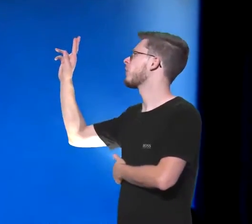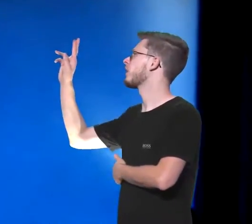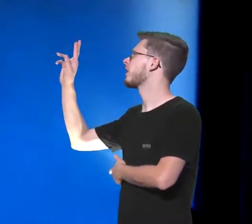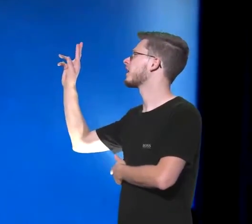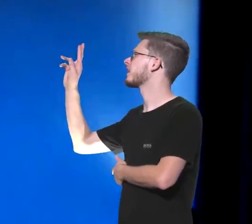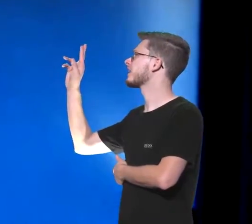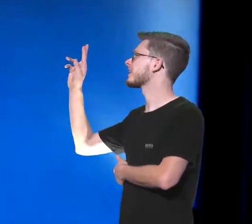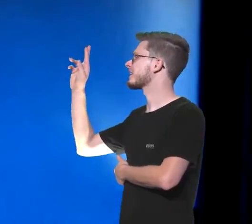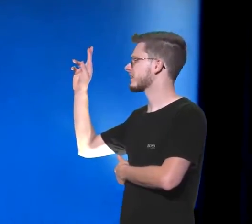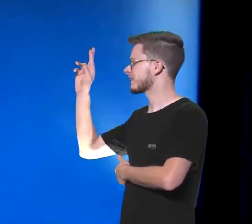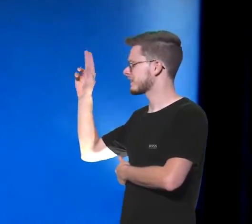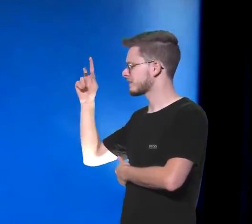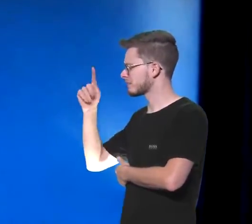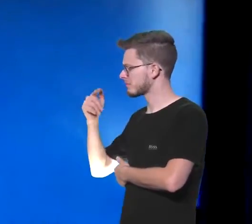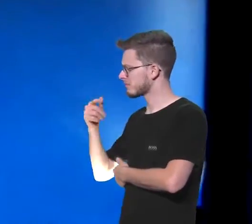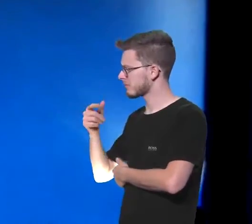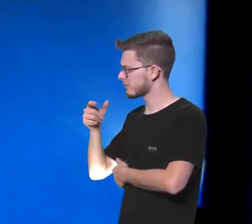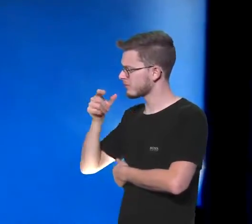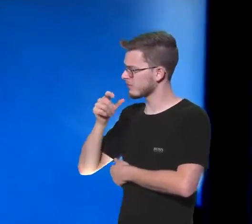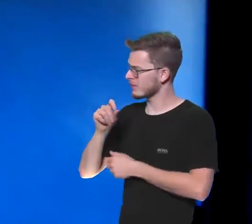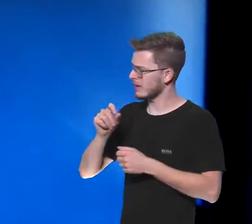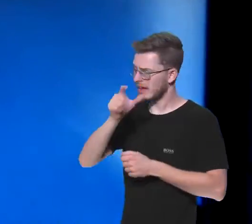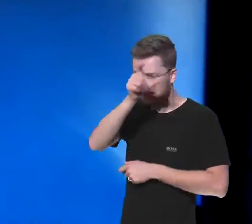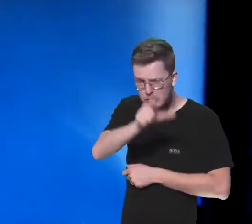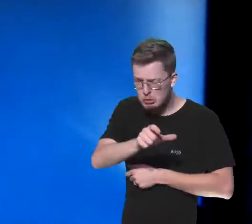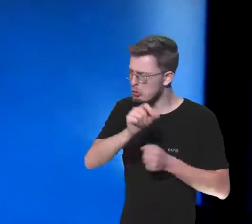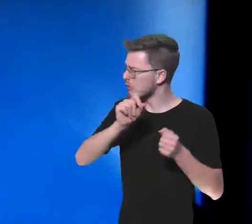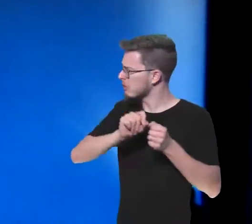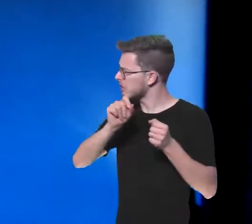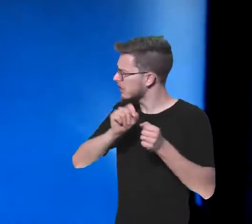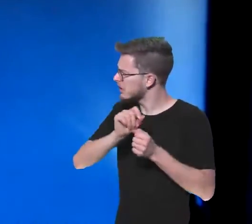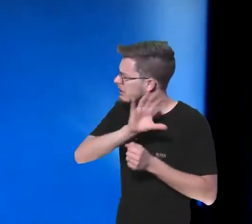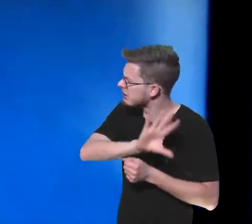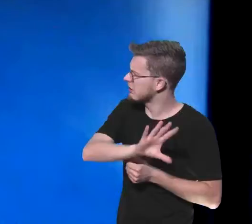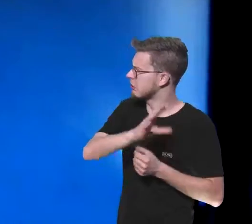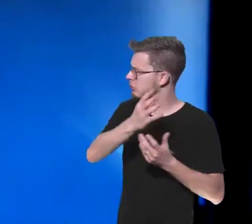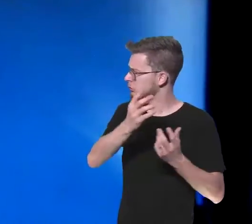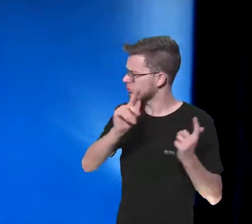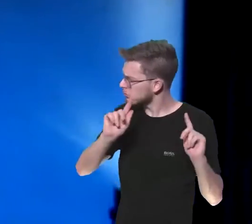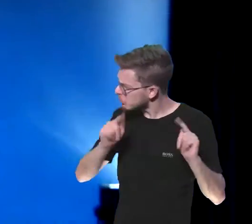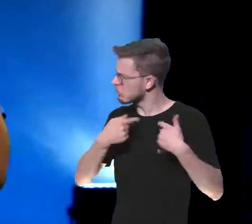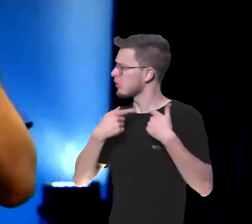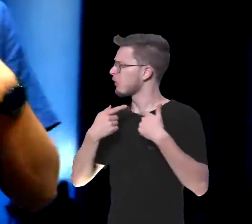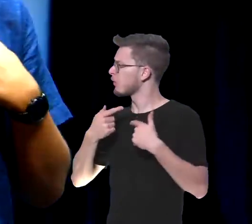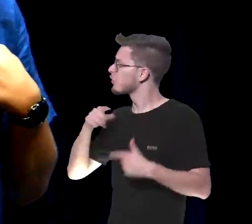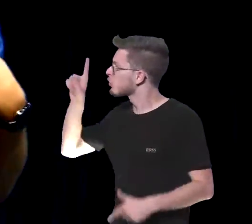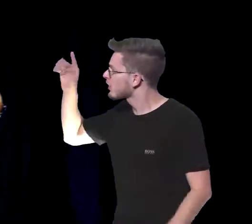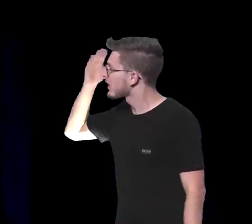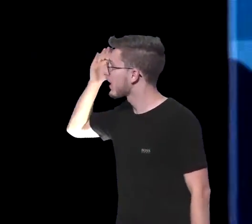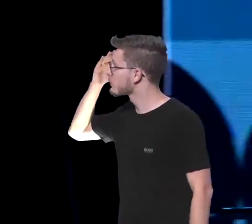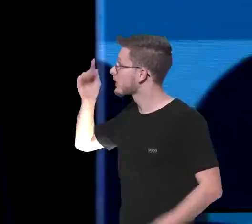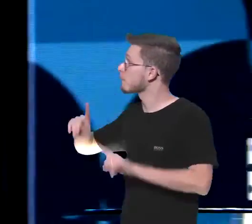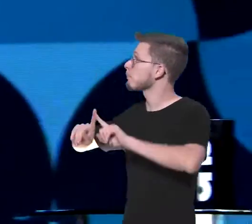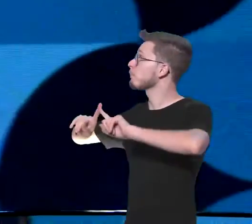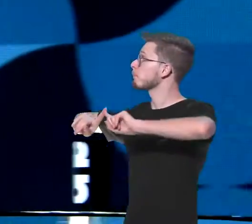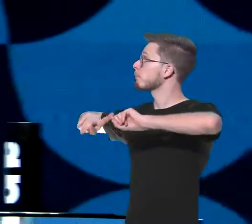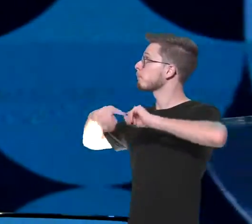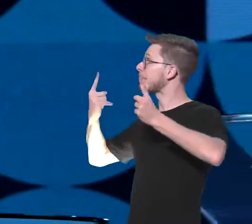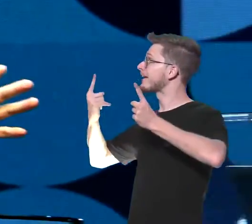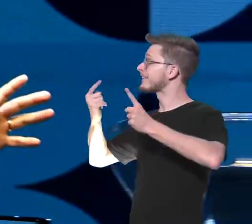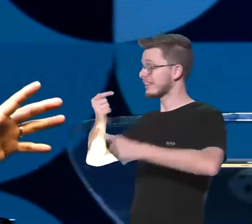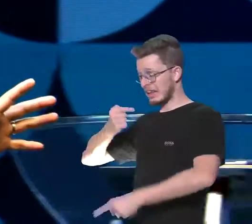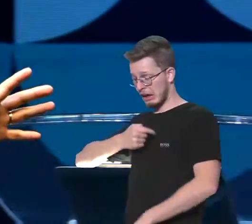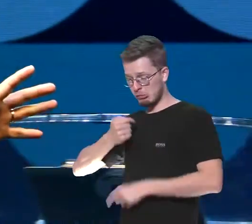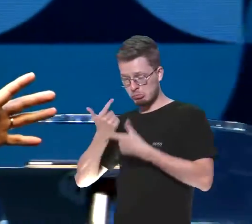é justo, eu estou ferido, eu me sinto assim. Essa pessoa fez aquilo, o Senhor sabe o que ela falou, porém, eu não